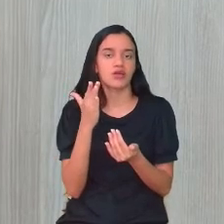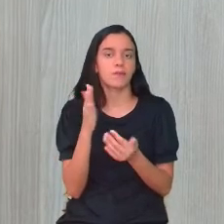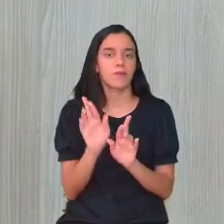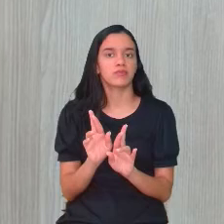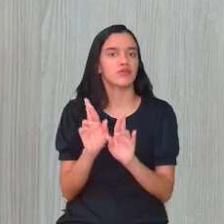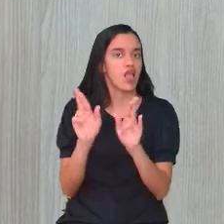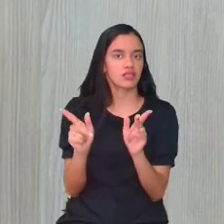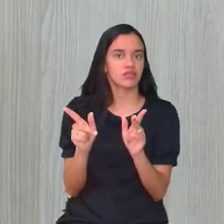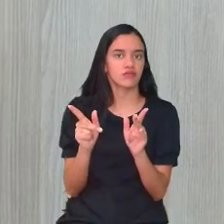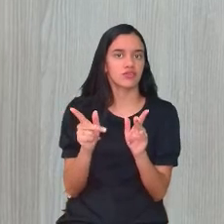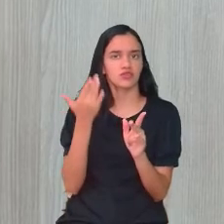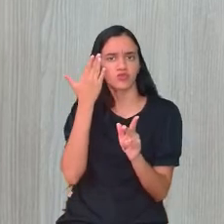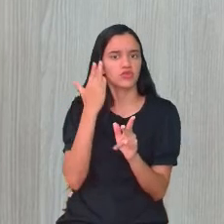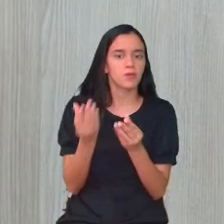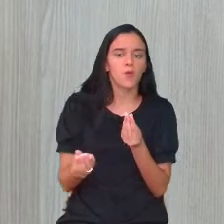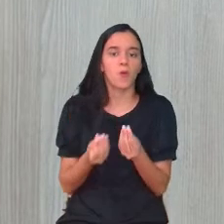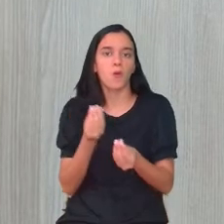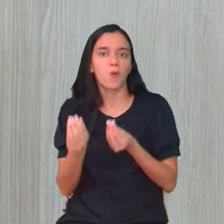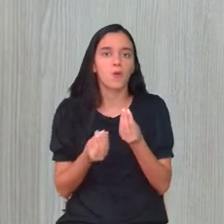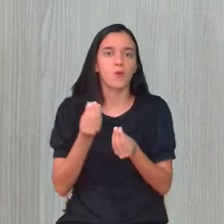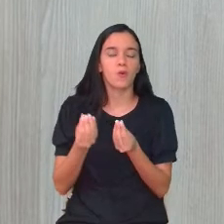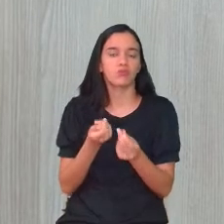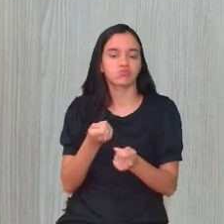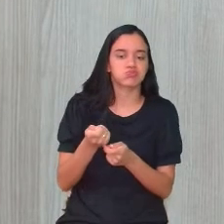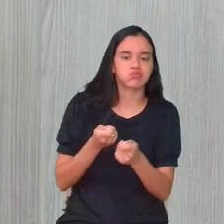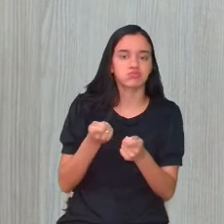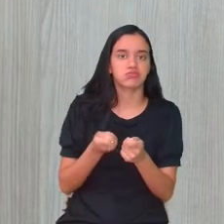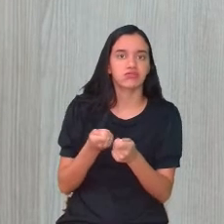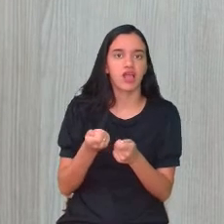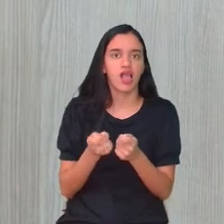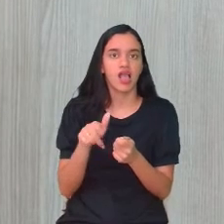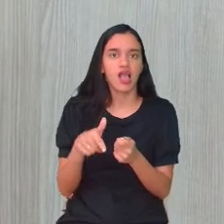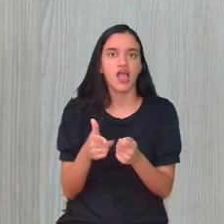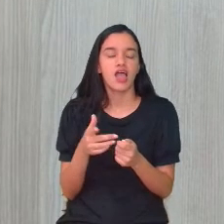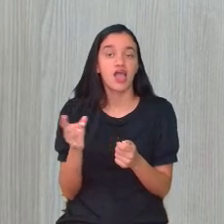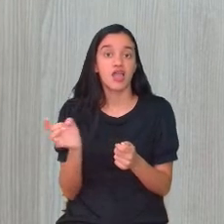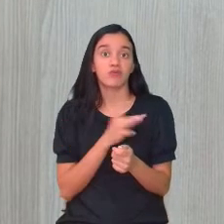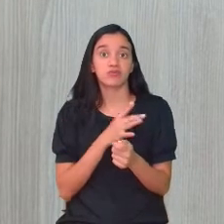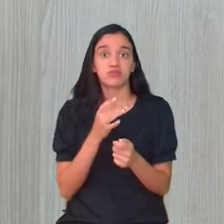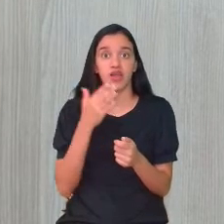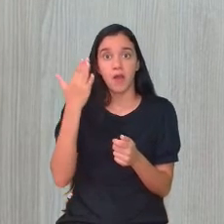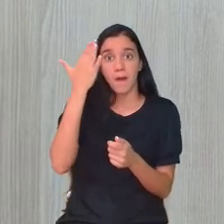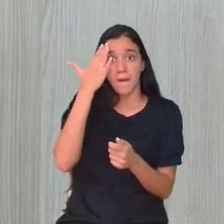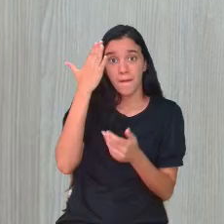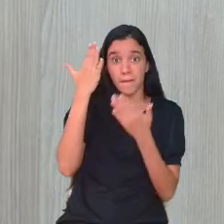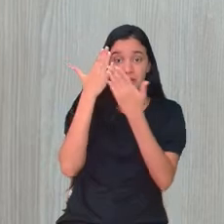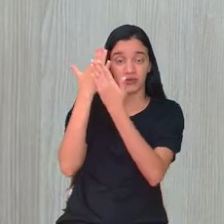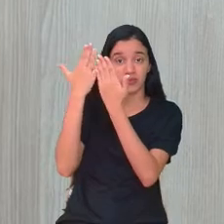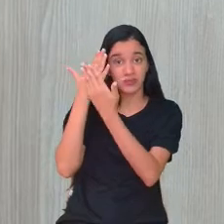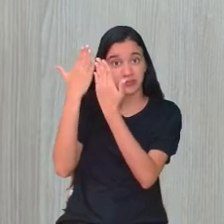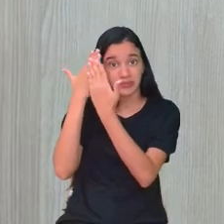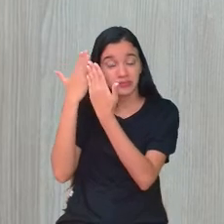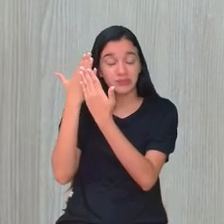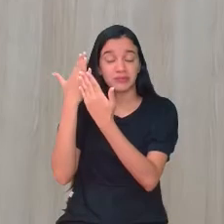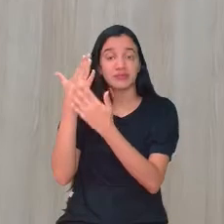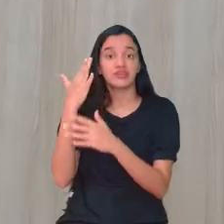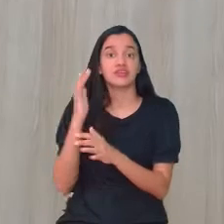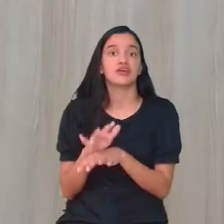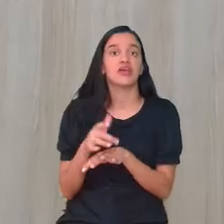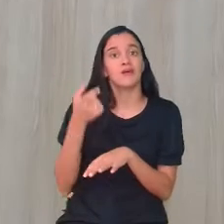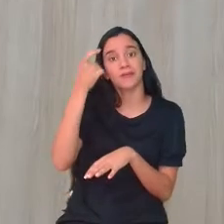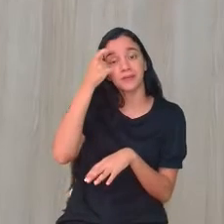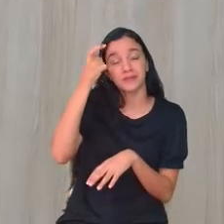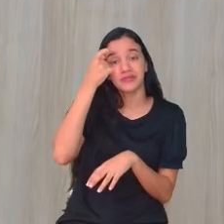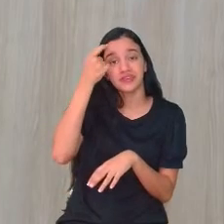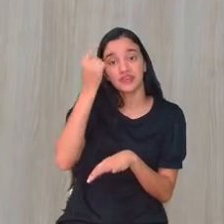né? Exatamente. Então, é realmente um terror psicológico que se faz, né? Exatamente. Aí surgem os